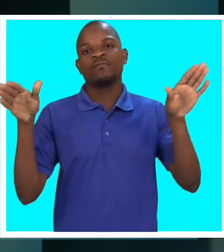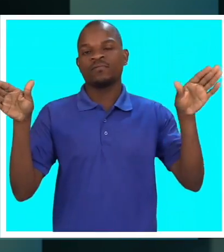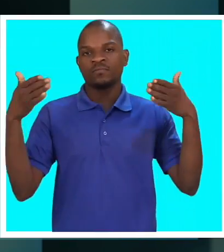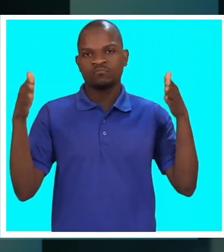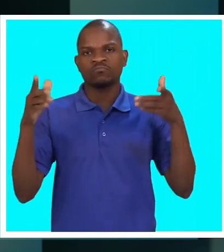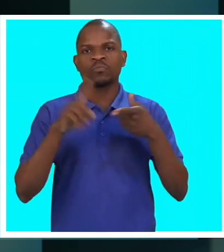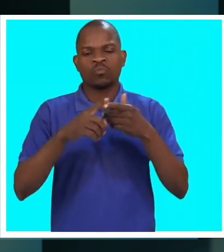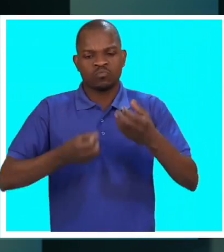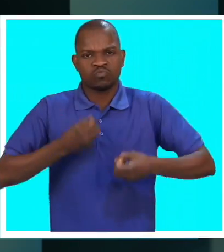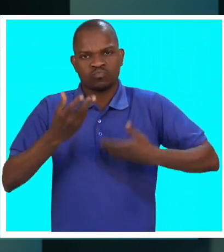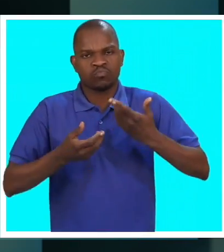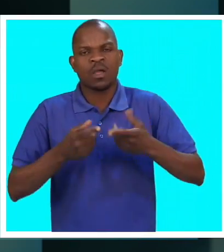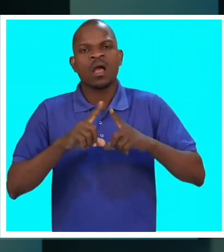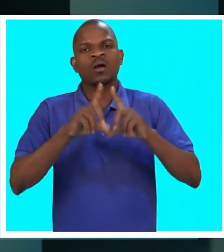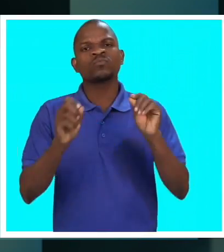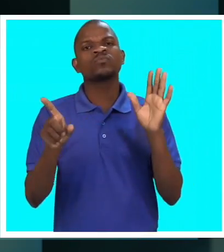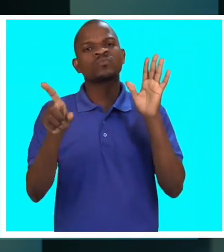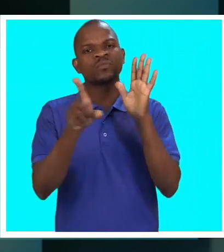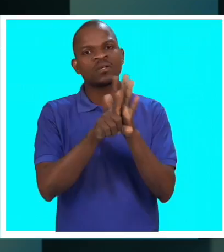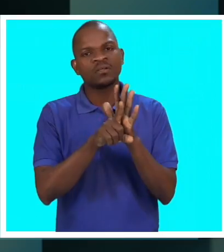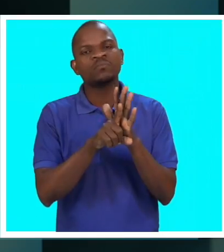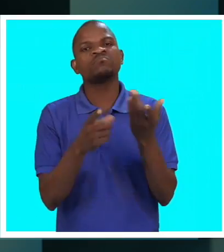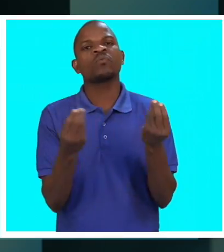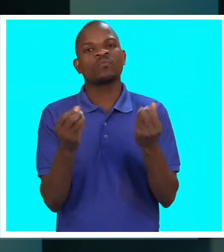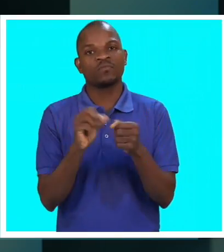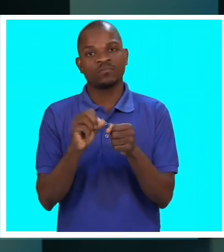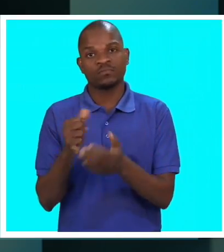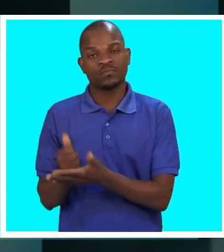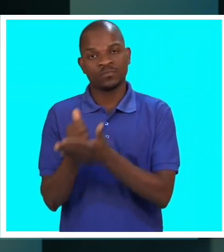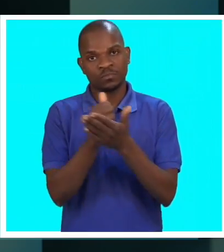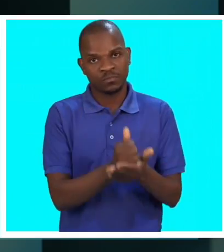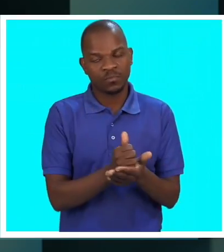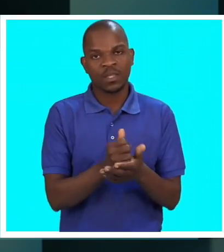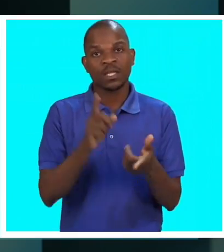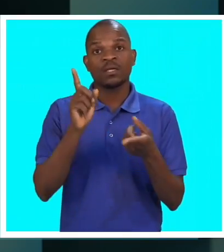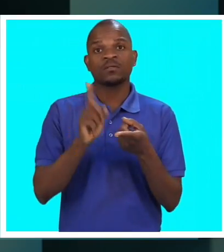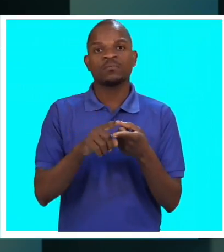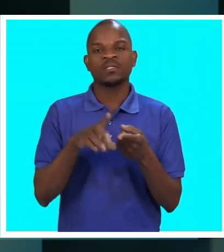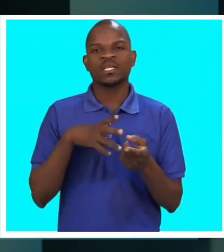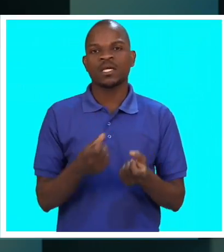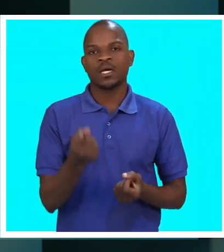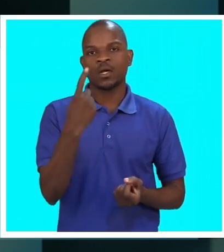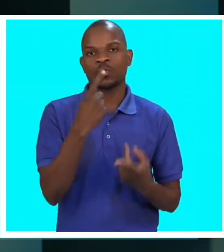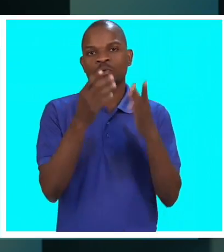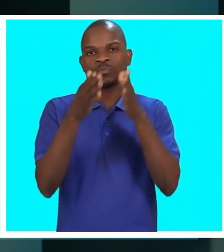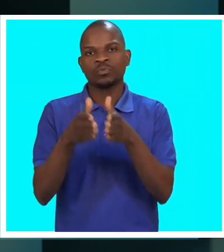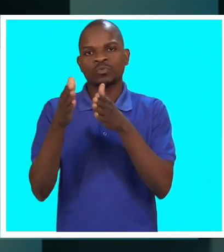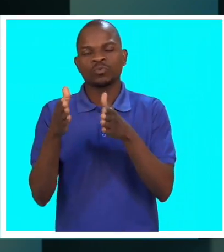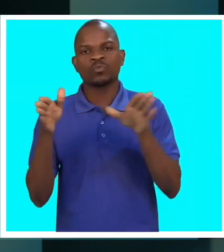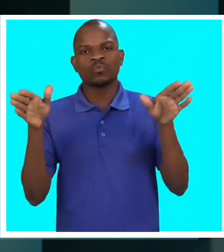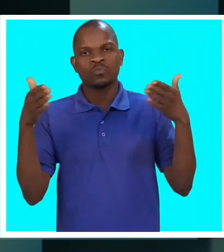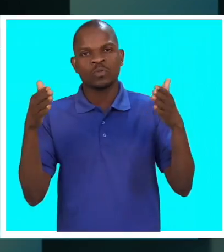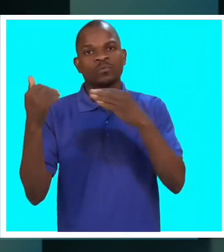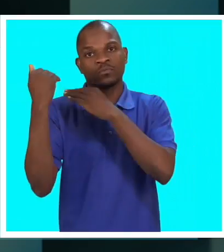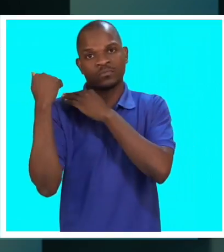onde divulgamos a lei do mercenato e há empresários, há agentes